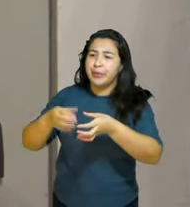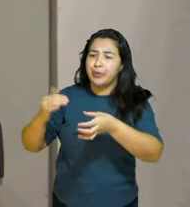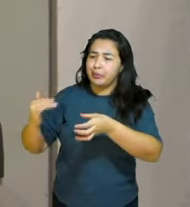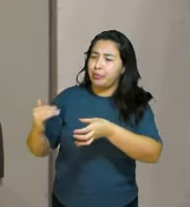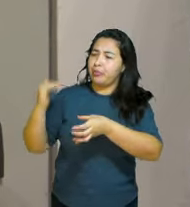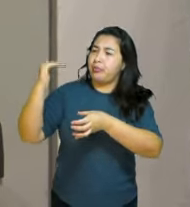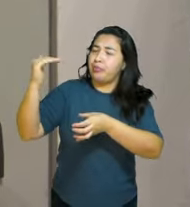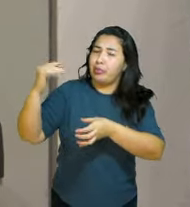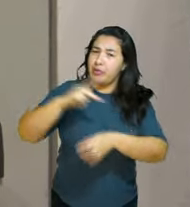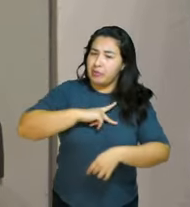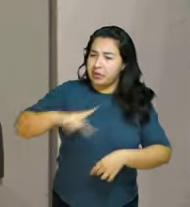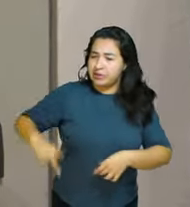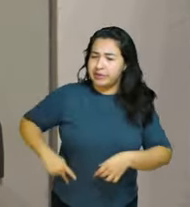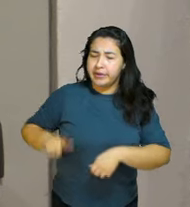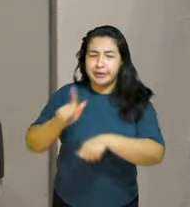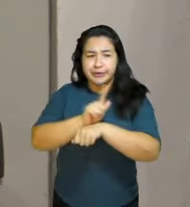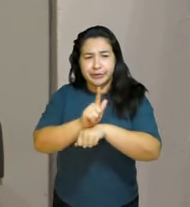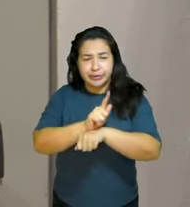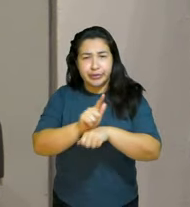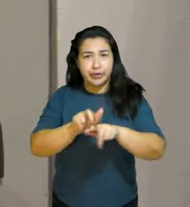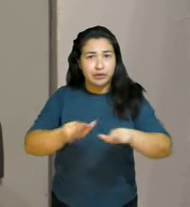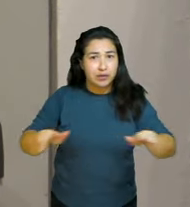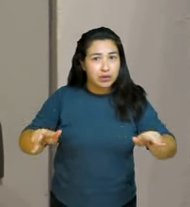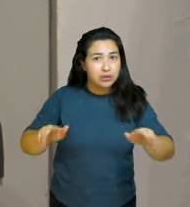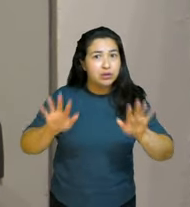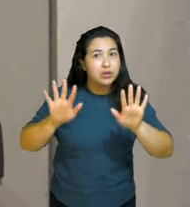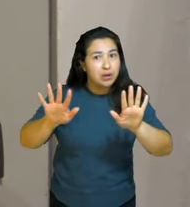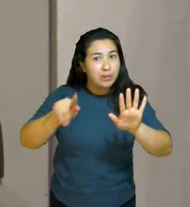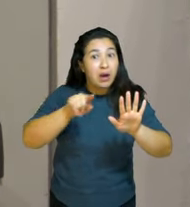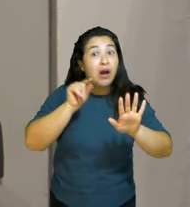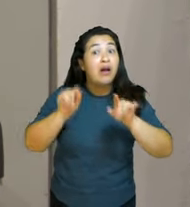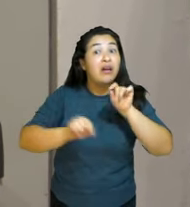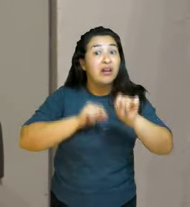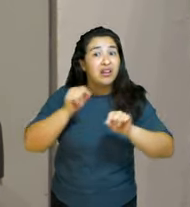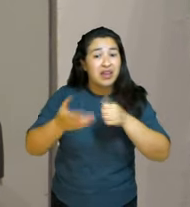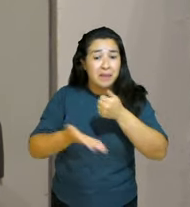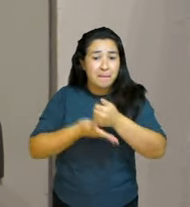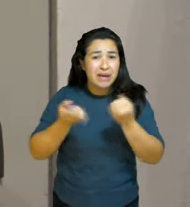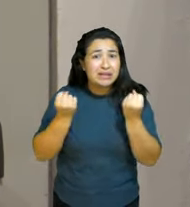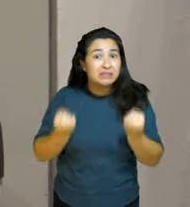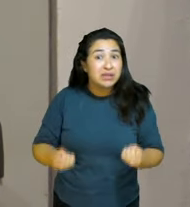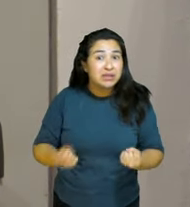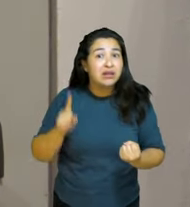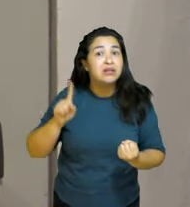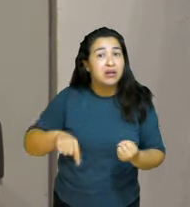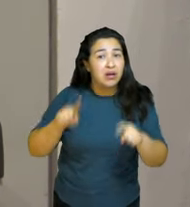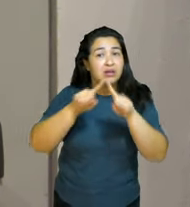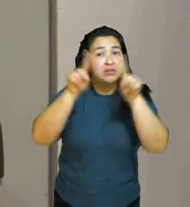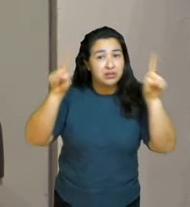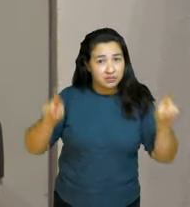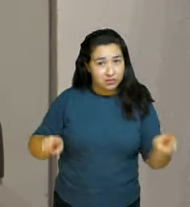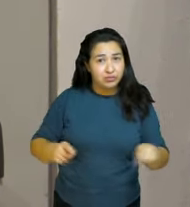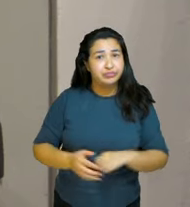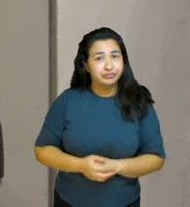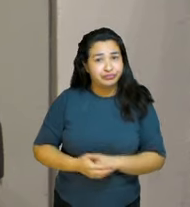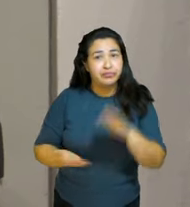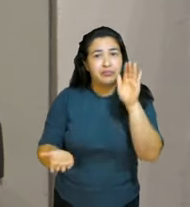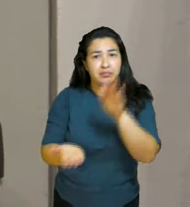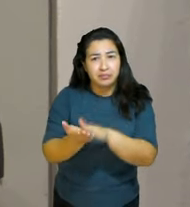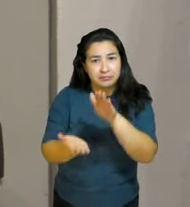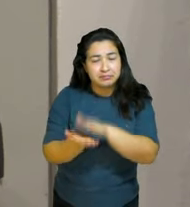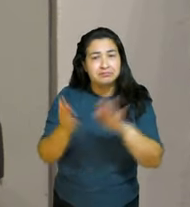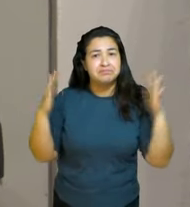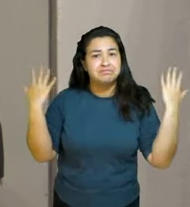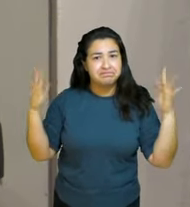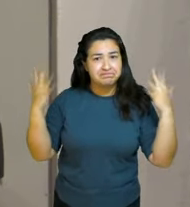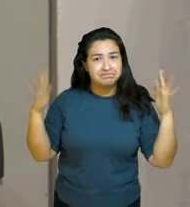as diretorias e gerências, mas são eles que carregam o piano diariamente. Então, quero parabenizar todos vocês por não